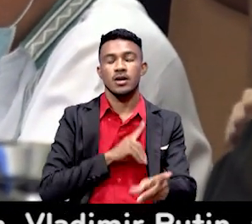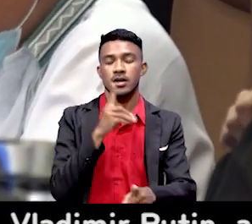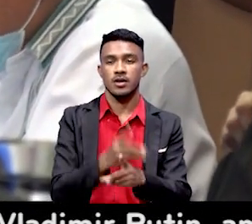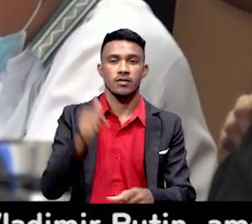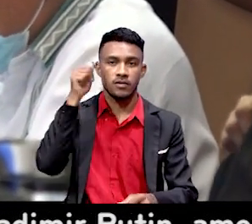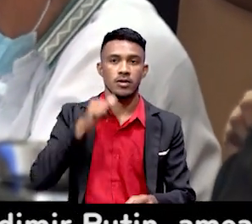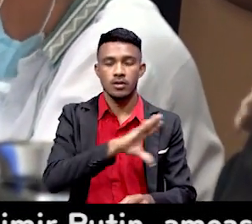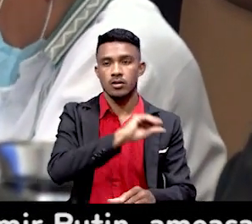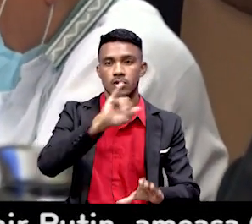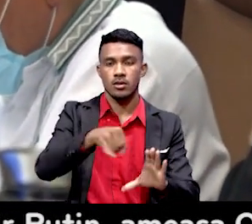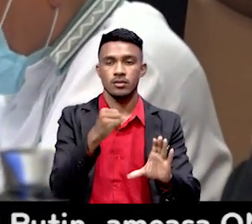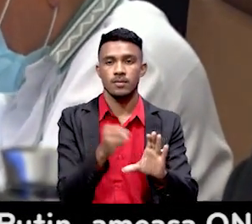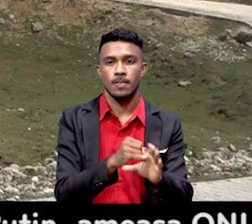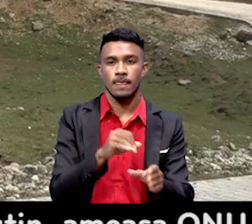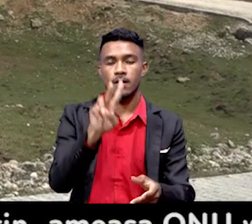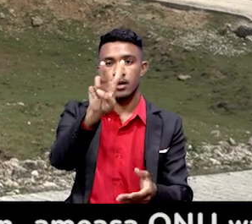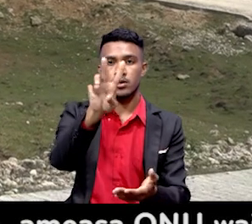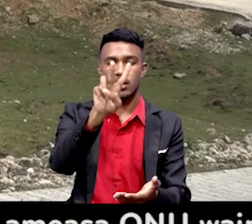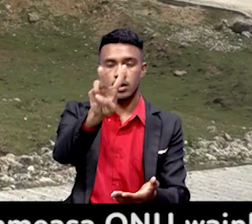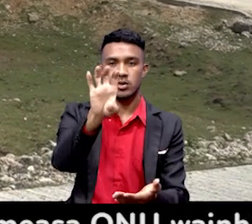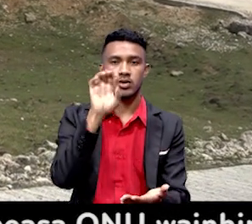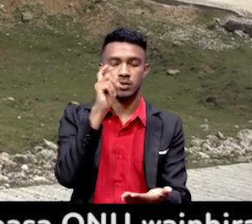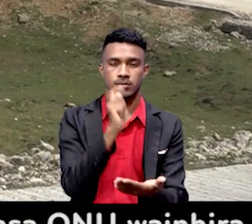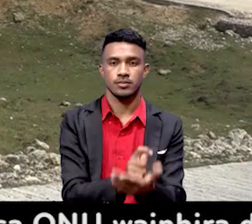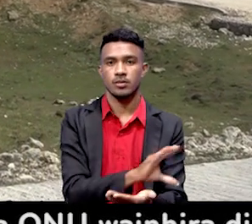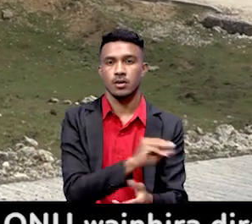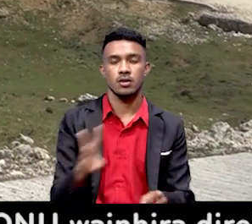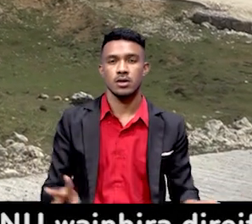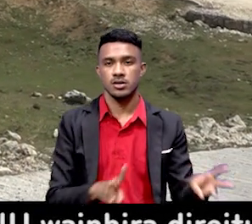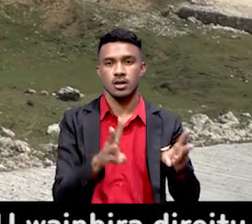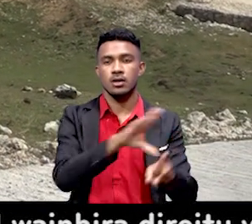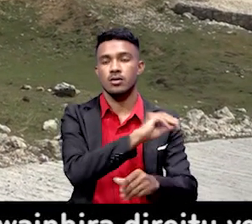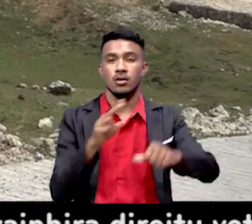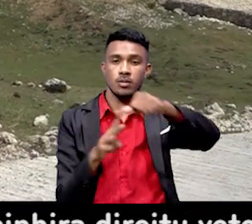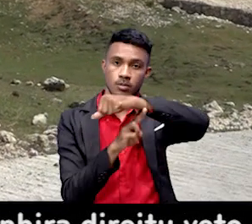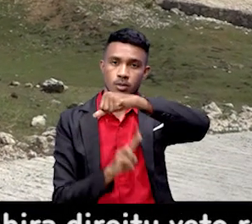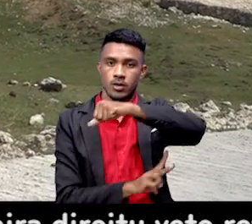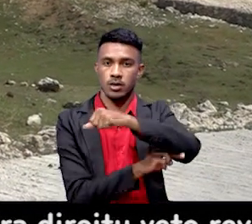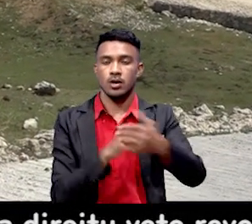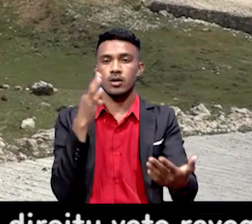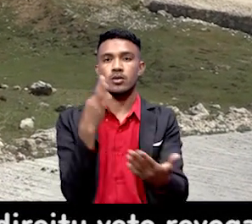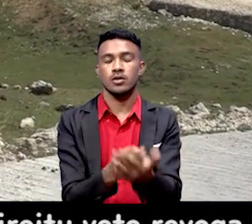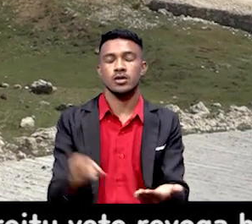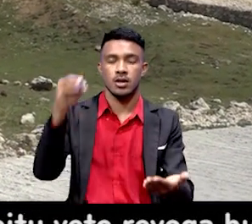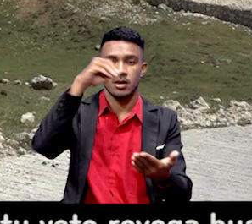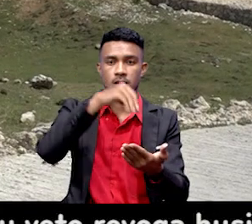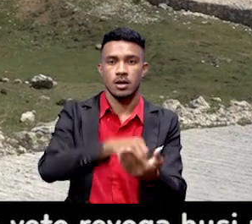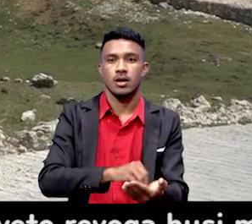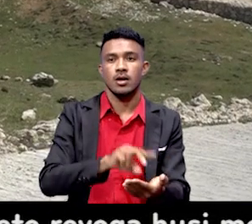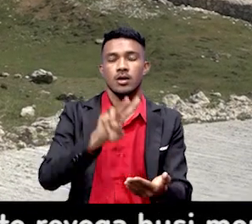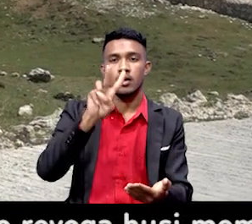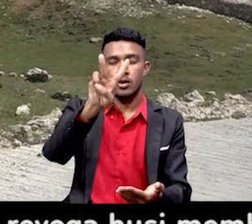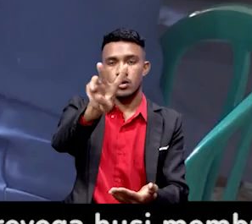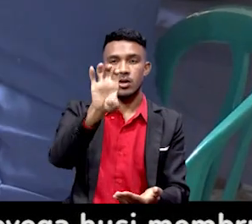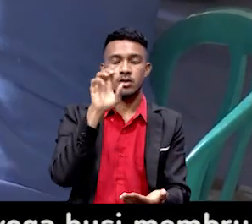social tocon atusrua resin, tuirfali estrada no ponte, ho total orçamento alocado tocon